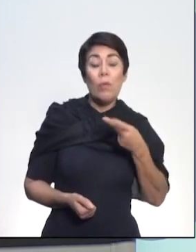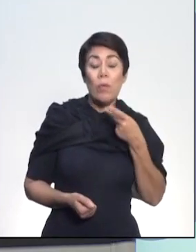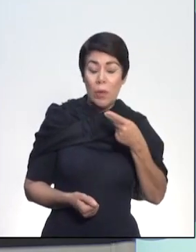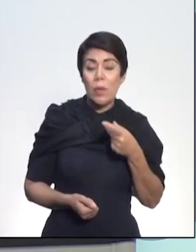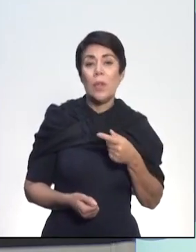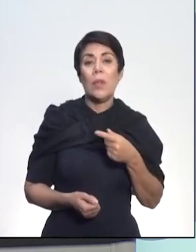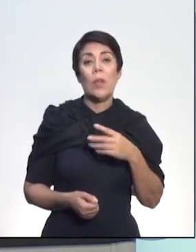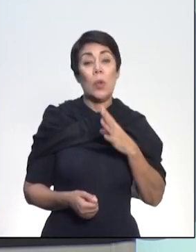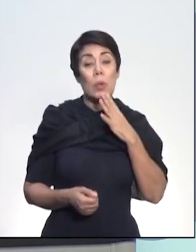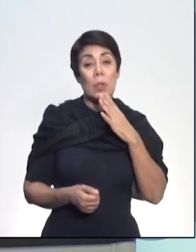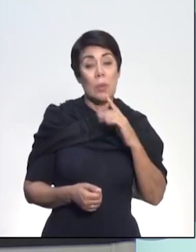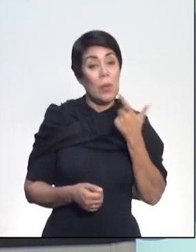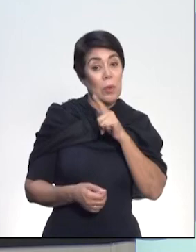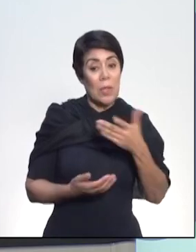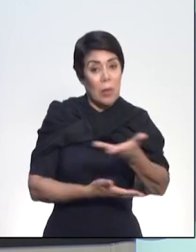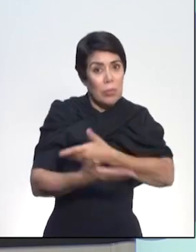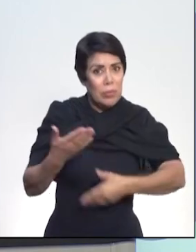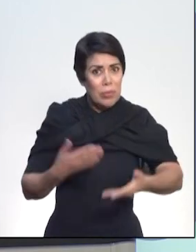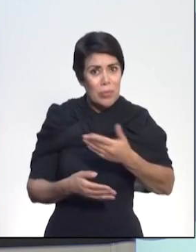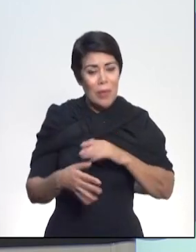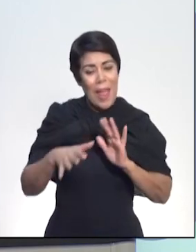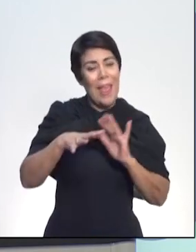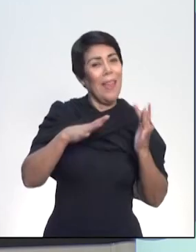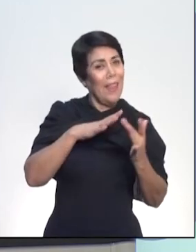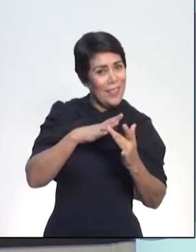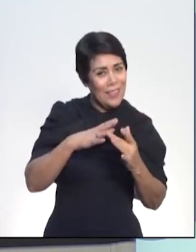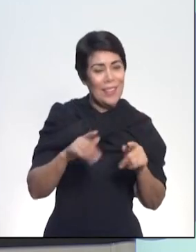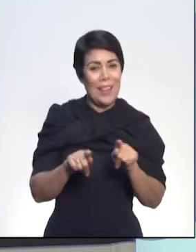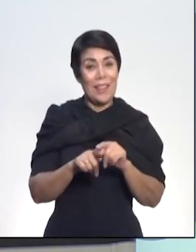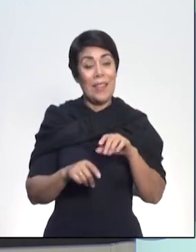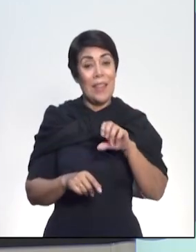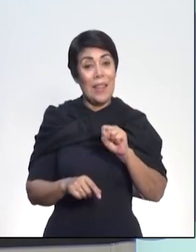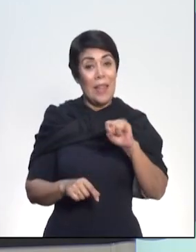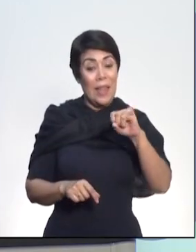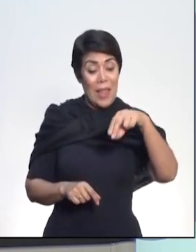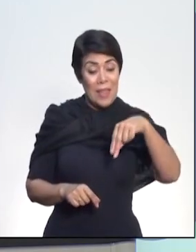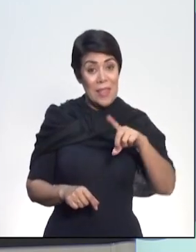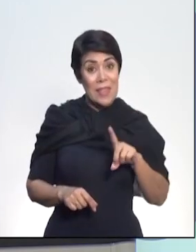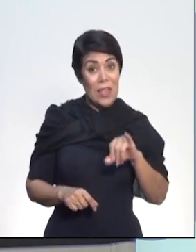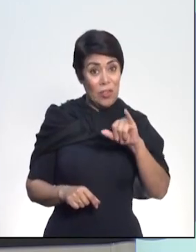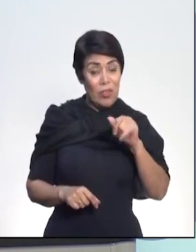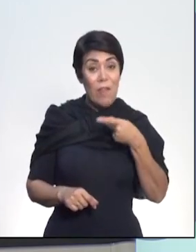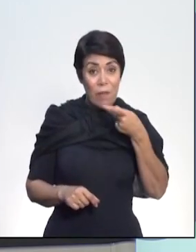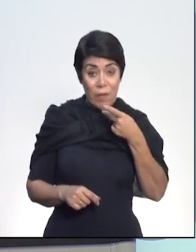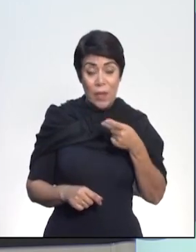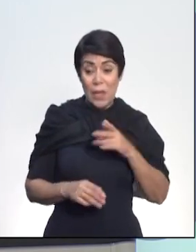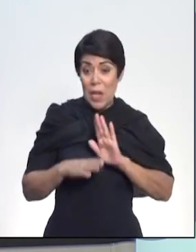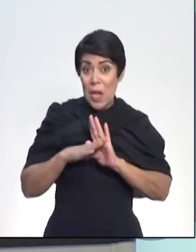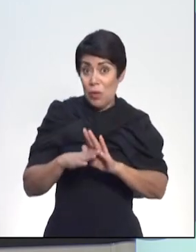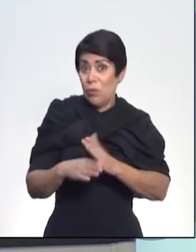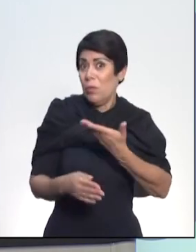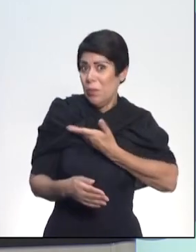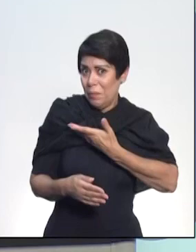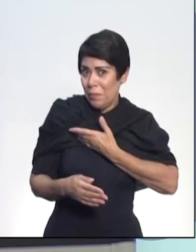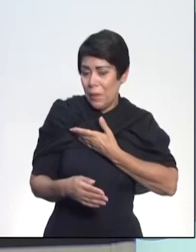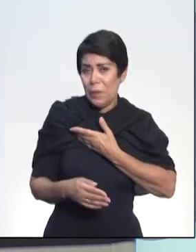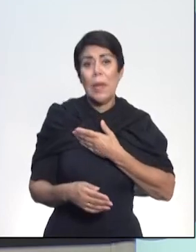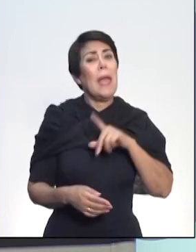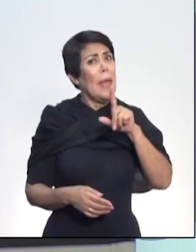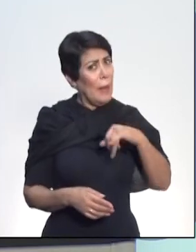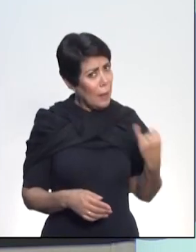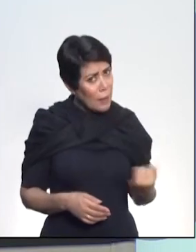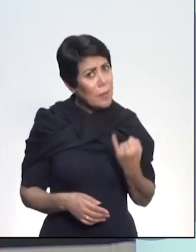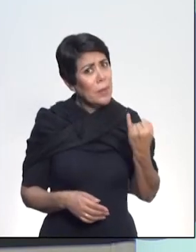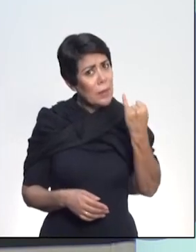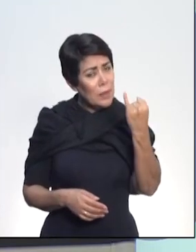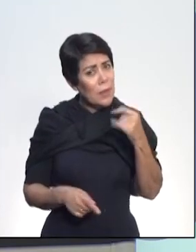conhecimentos através das redes sociais. A Cindy diz que ajuda os colegas. E hoje em dia, gente, está muito importante essa ajuda que